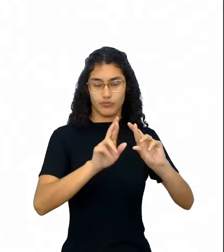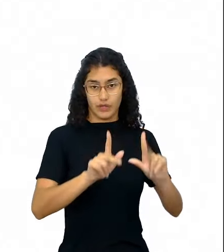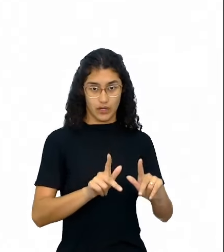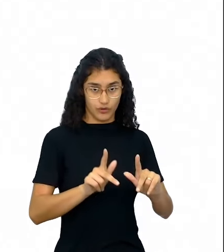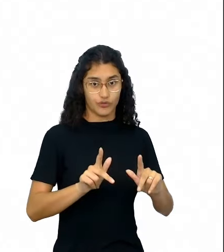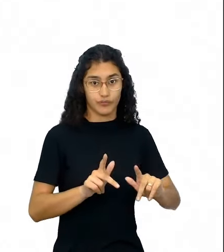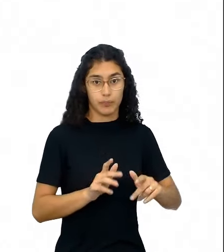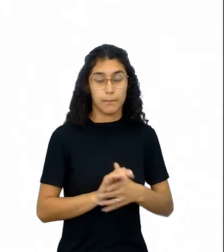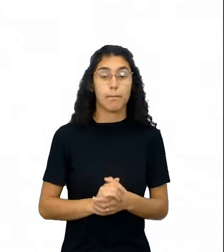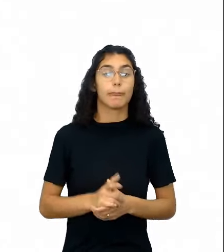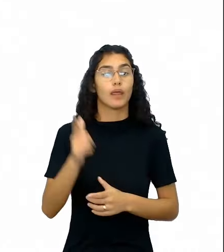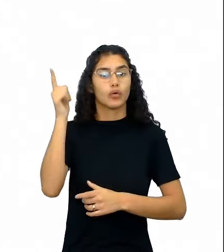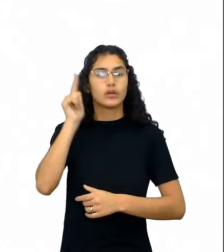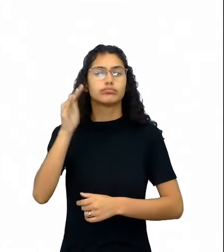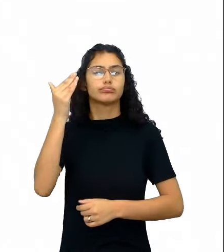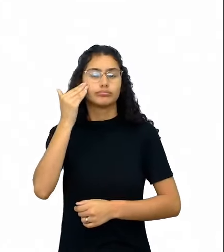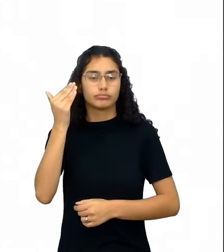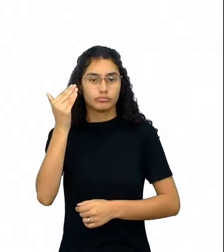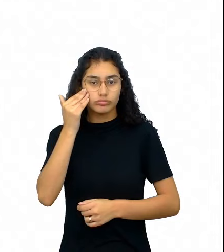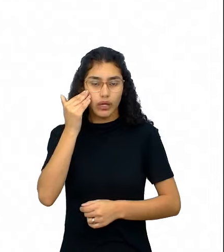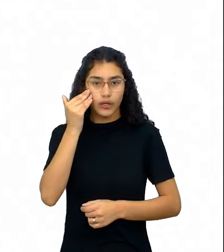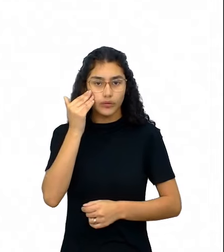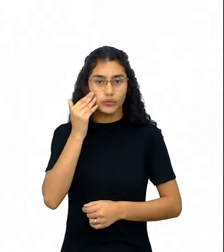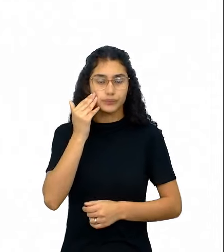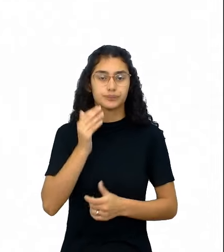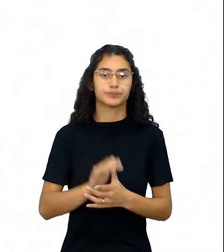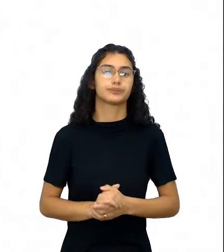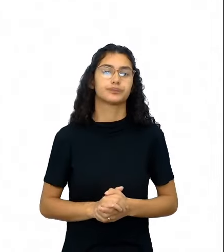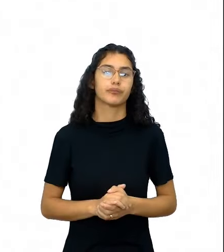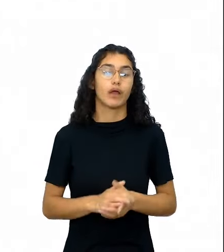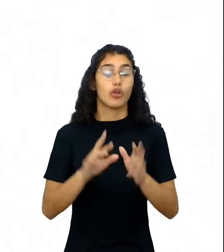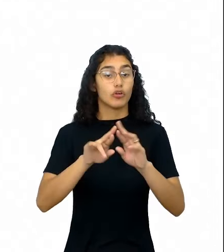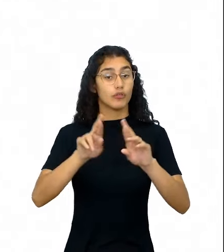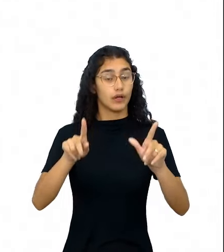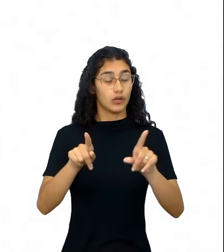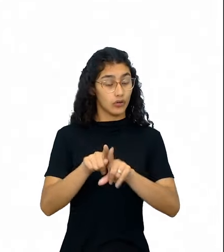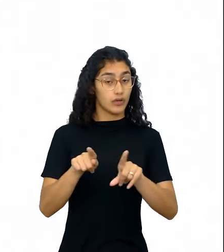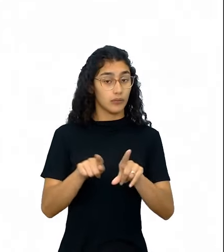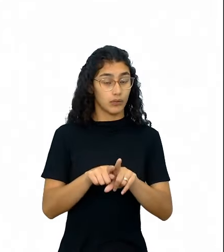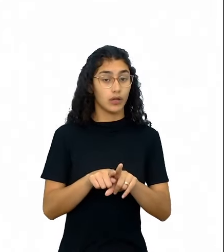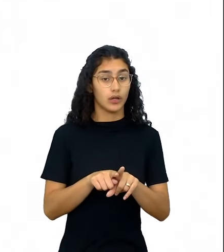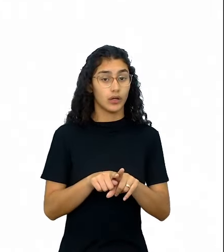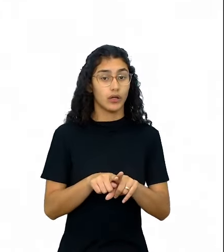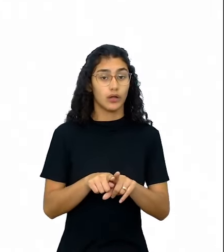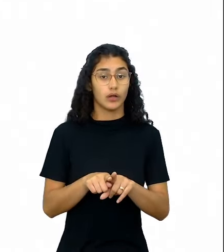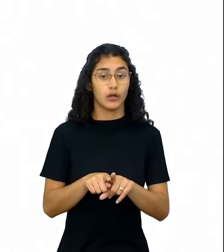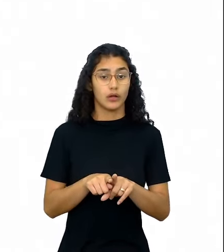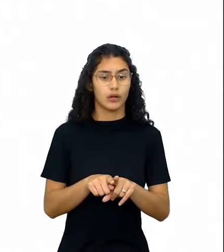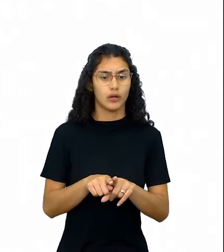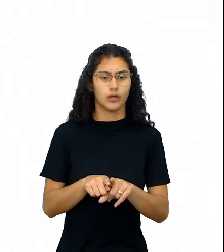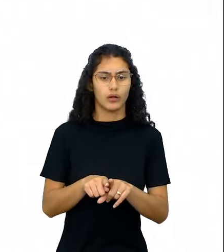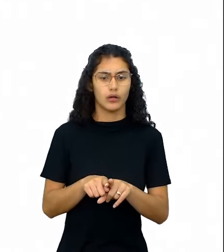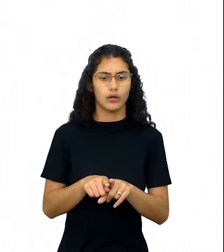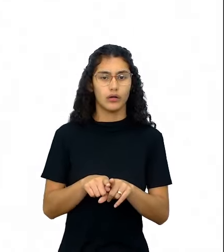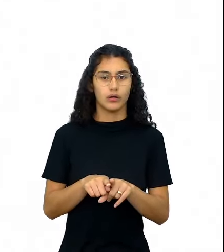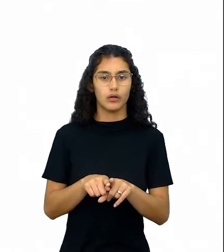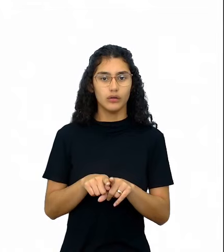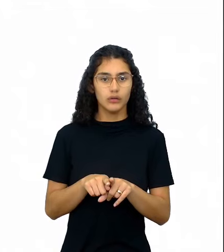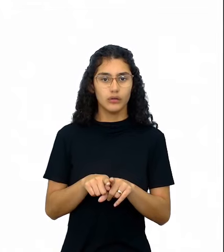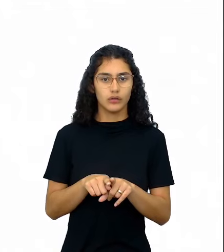para decodificar esse texto, história em quadrinhos, diferente daquela que ele vai ler num livro de história, num